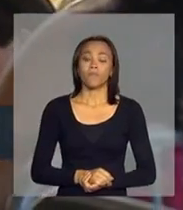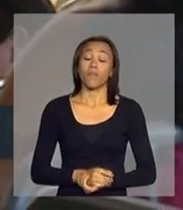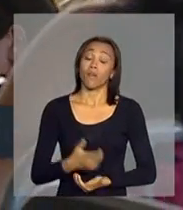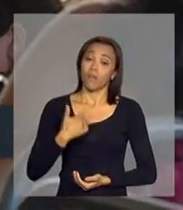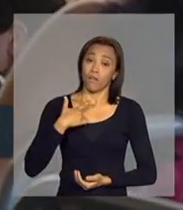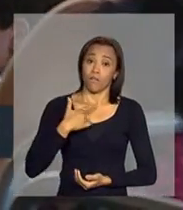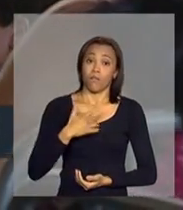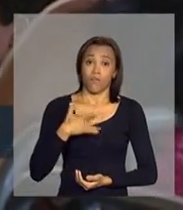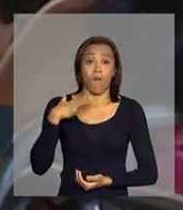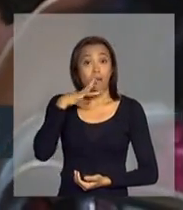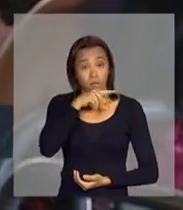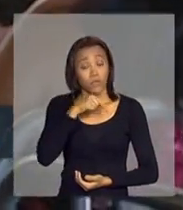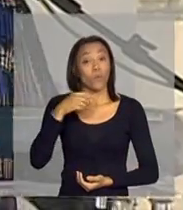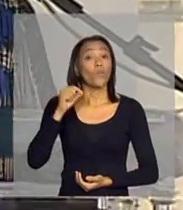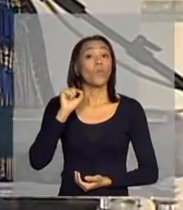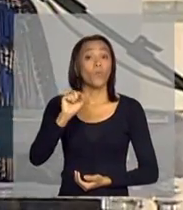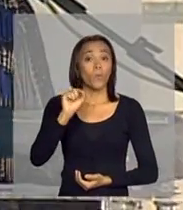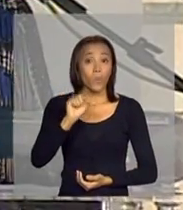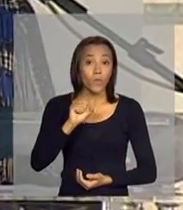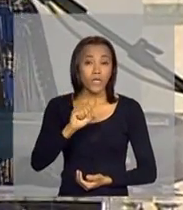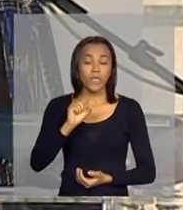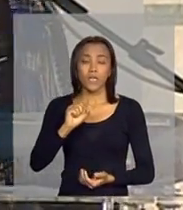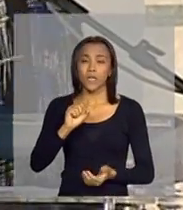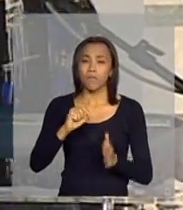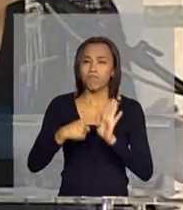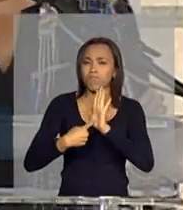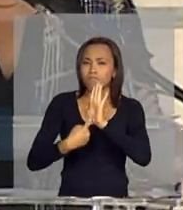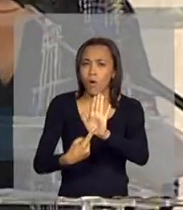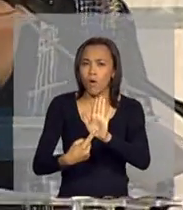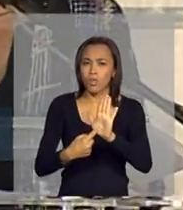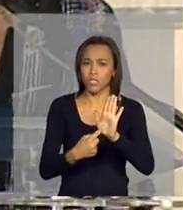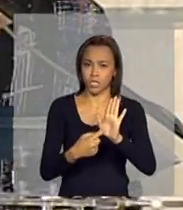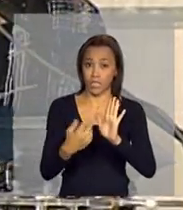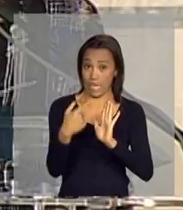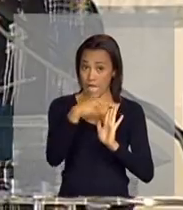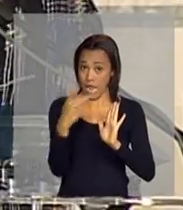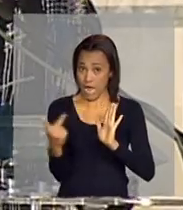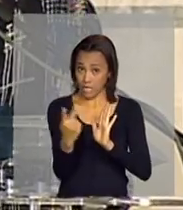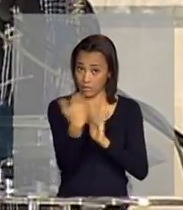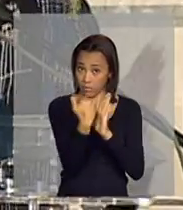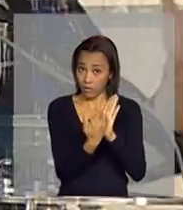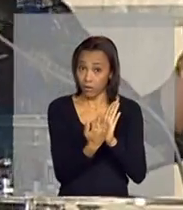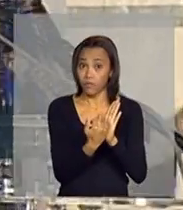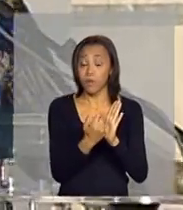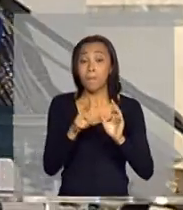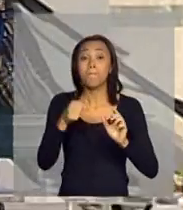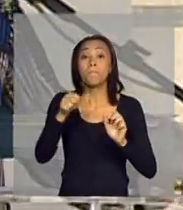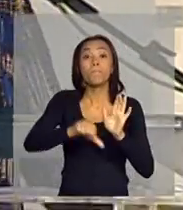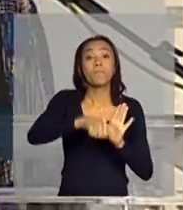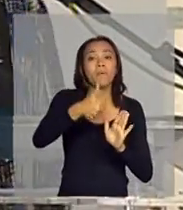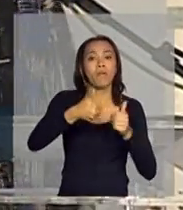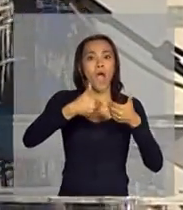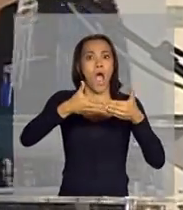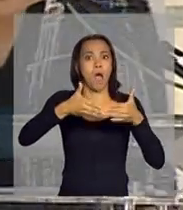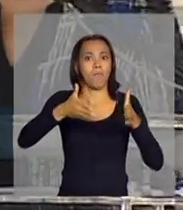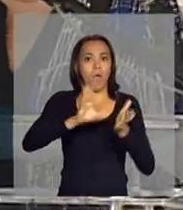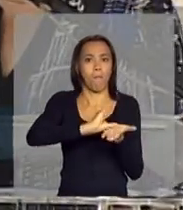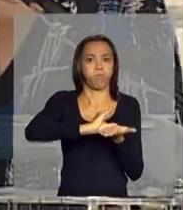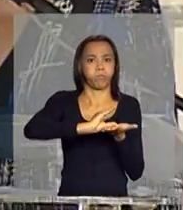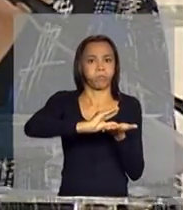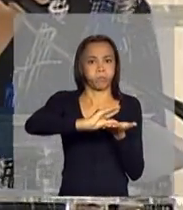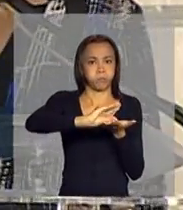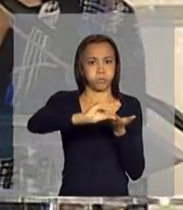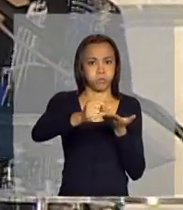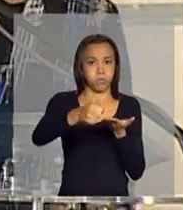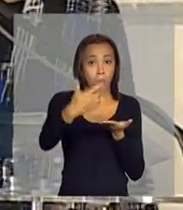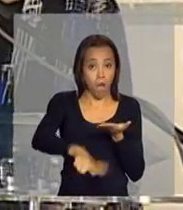Eu acho que o que marca esses planos são duas coisas. Primeiro, ampliação de recursos. Segundo, aquela